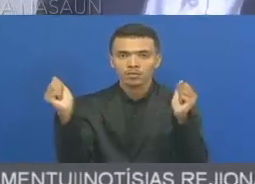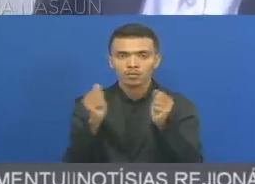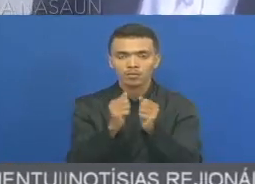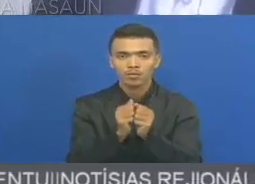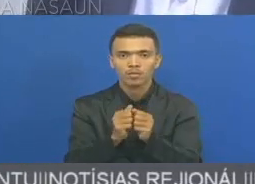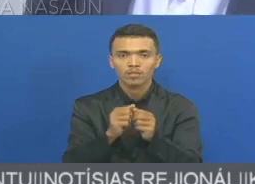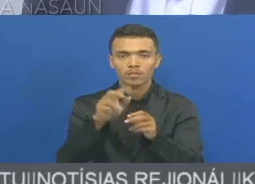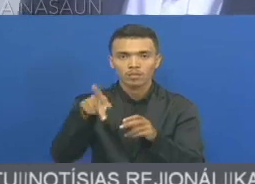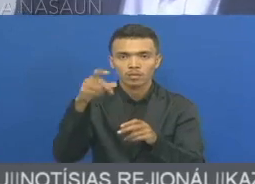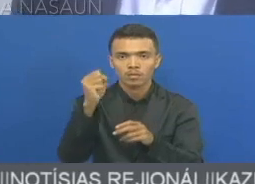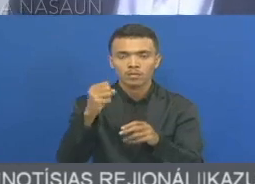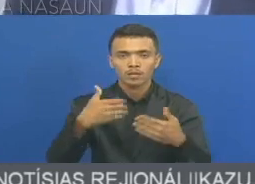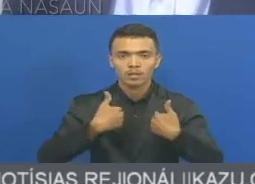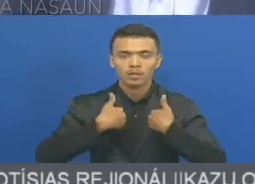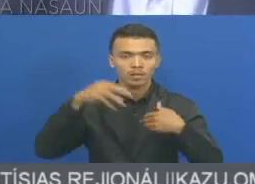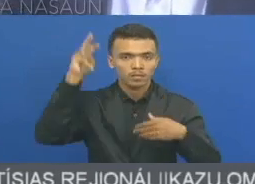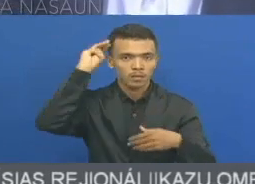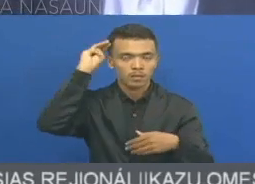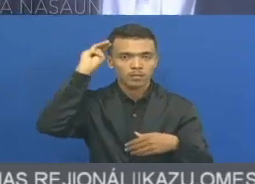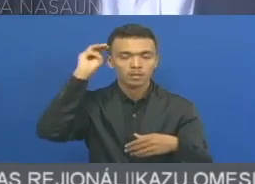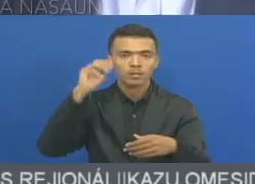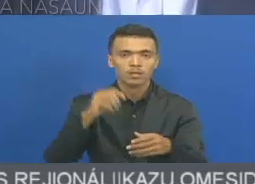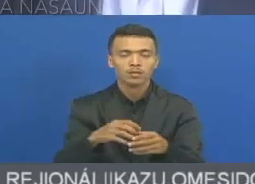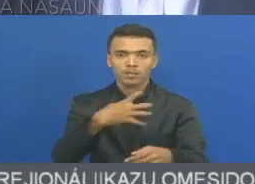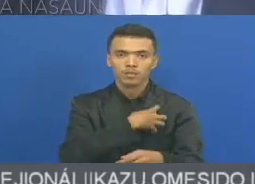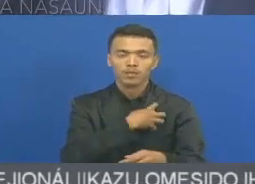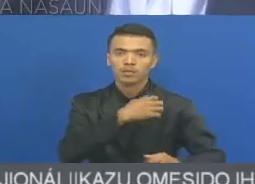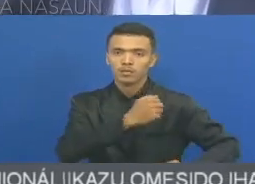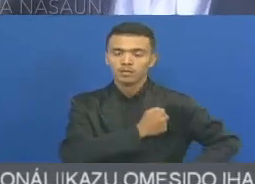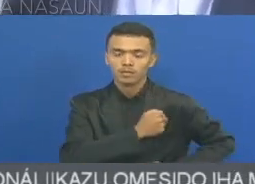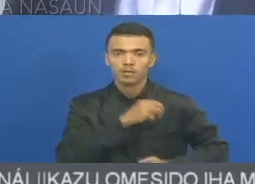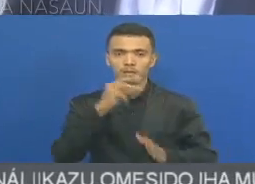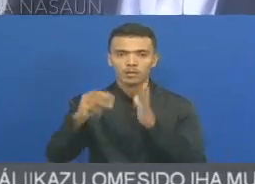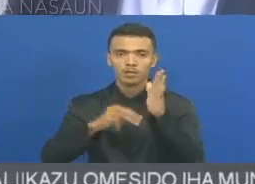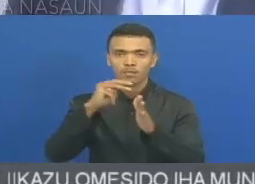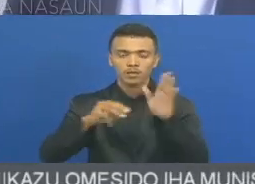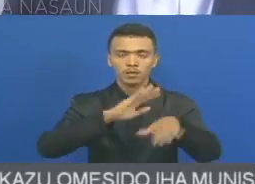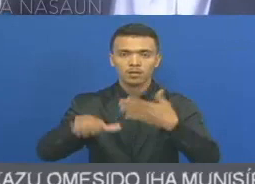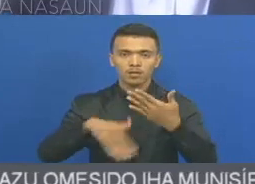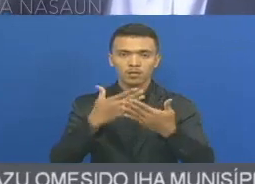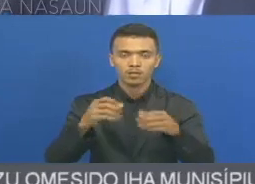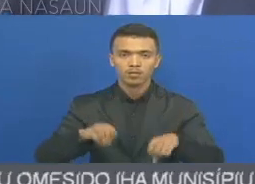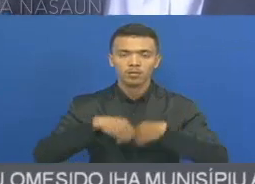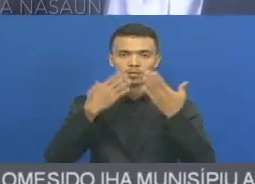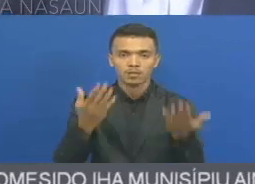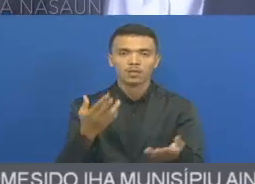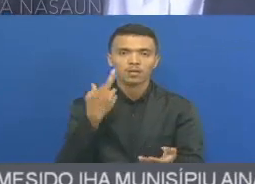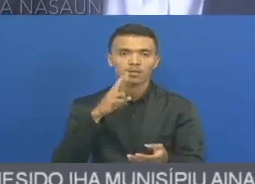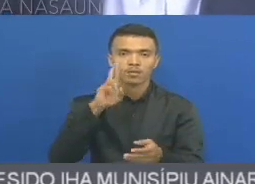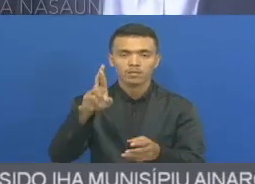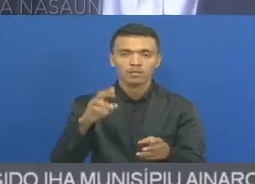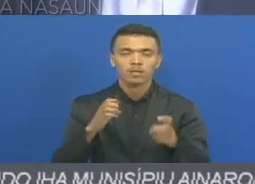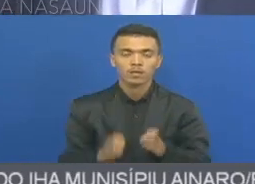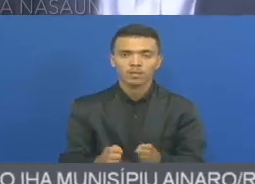proteção civil ser roto e linhas ministeriais ser, e tem a Força Armada, e tem a Polícia, e tem a mídia ser roto, e o insight que também a resposta de emergência ser, e bem